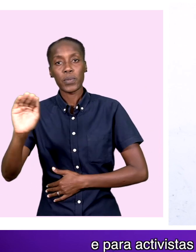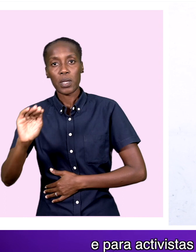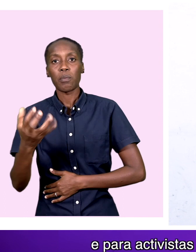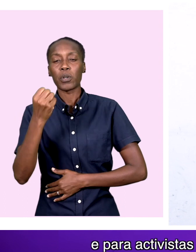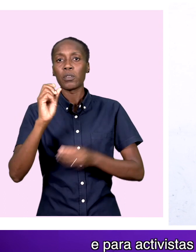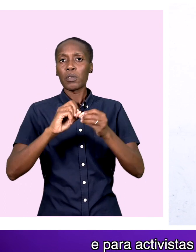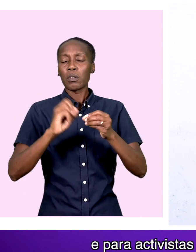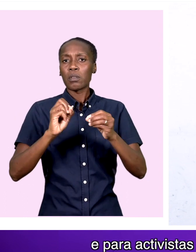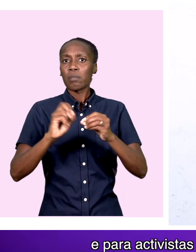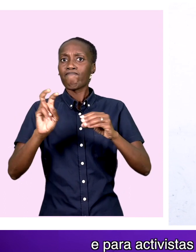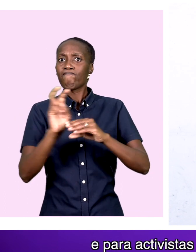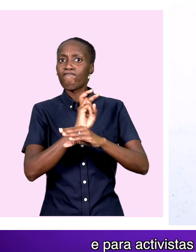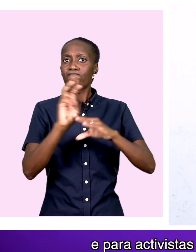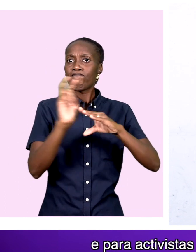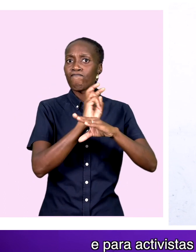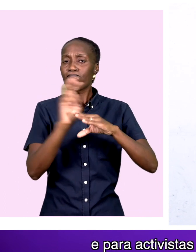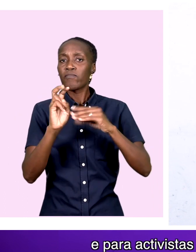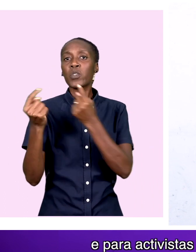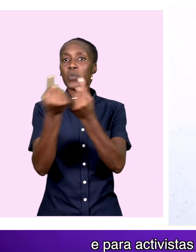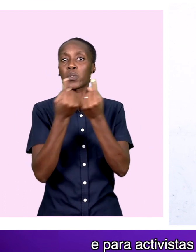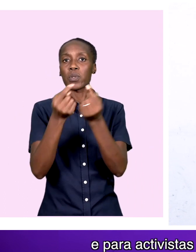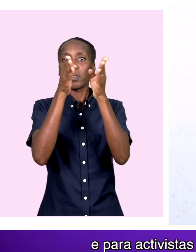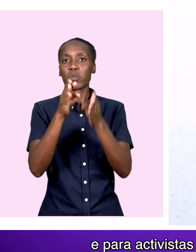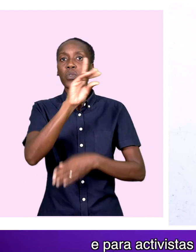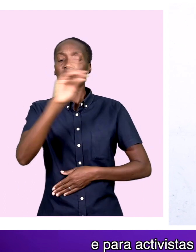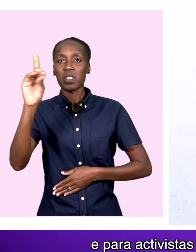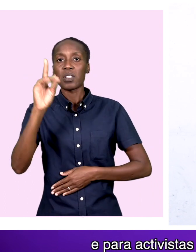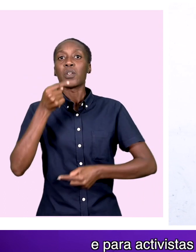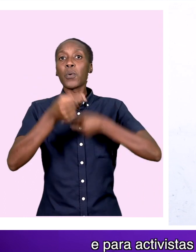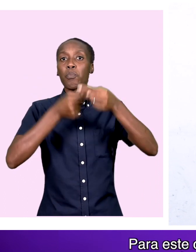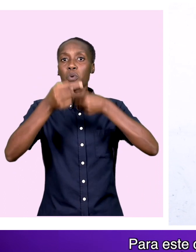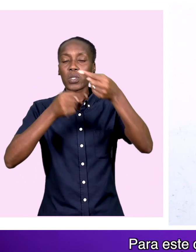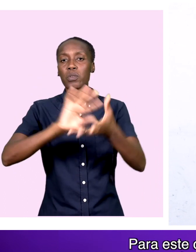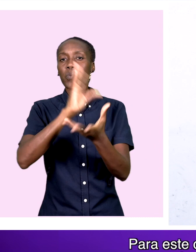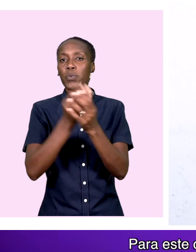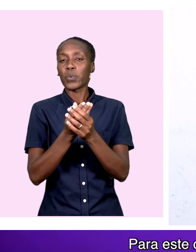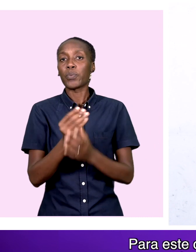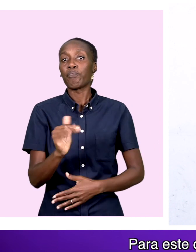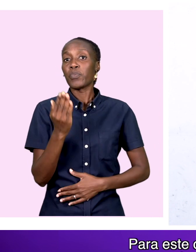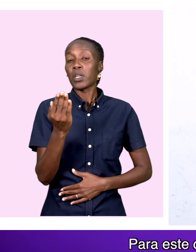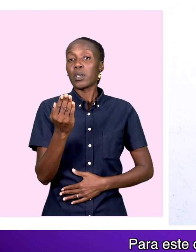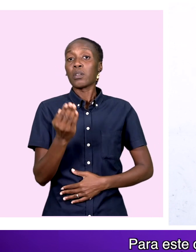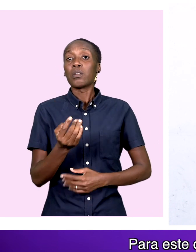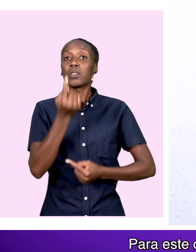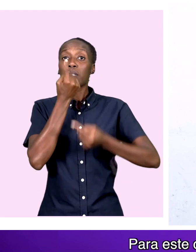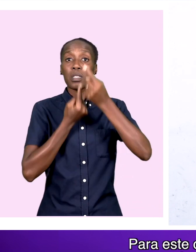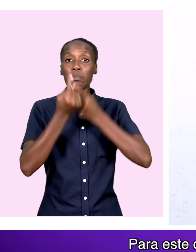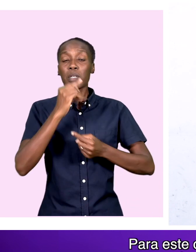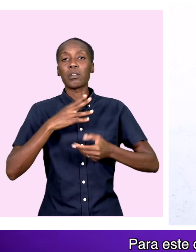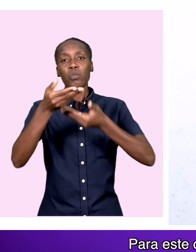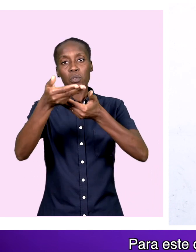vão analisar a participação de pessoas com deficiência em todo este processo. Para este debate estão